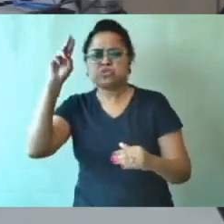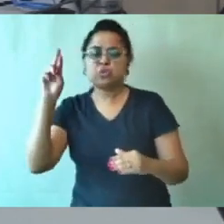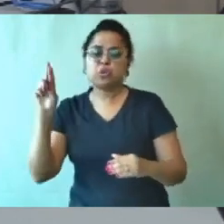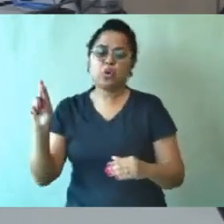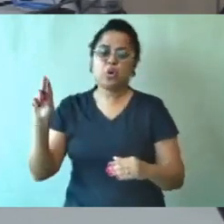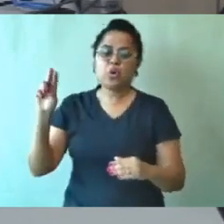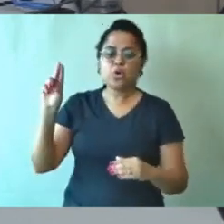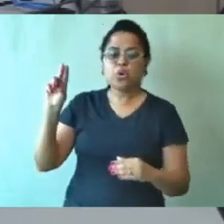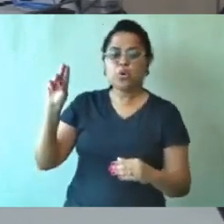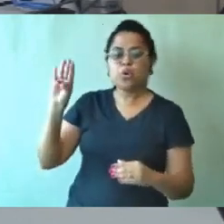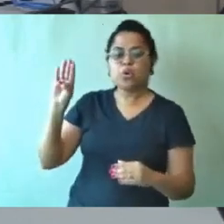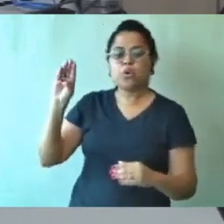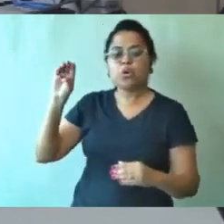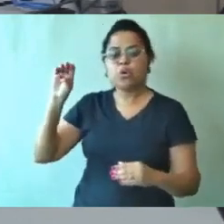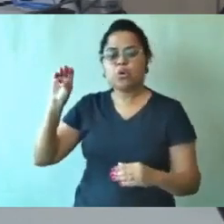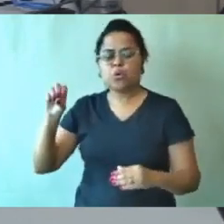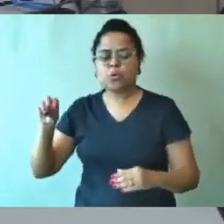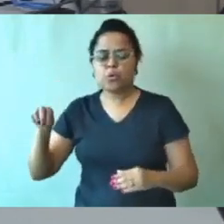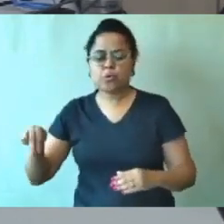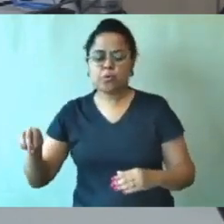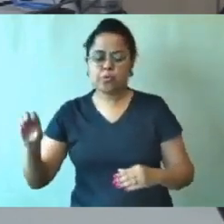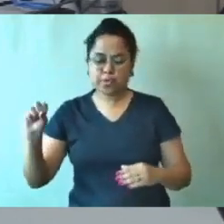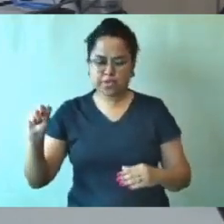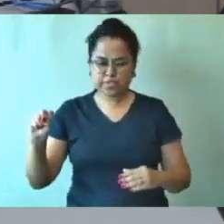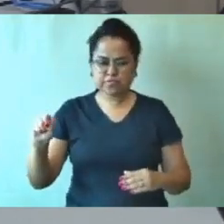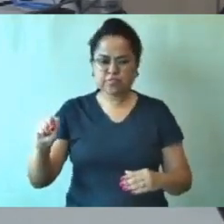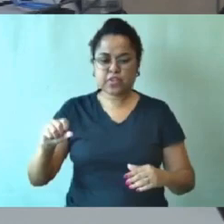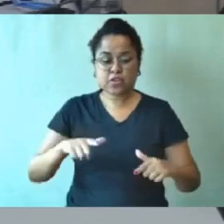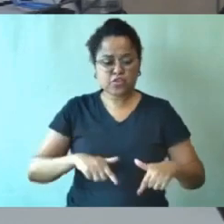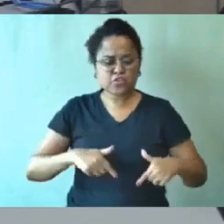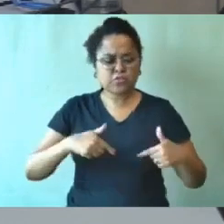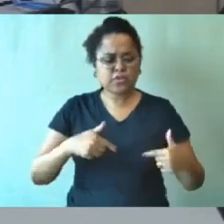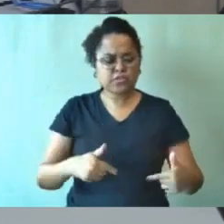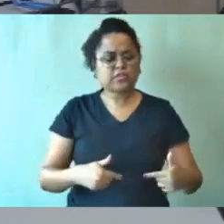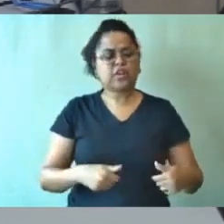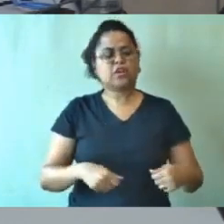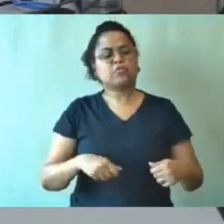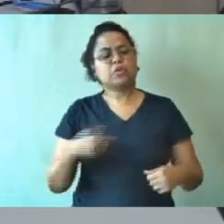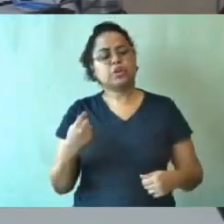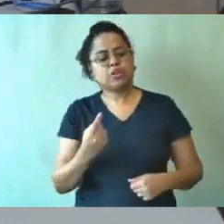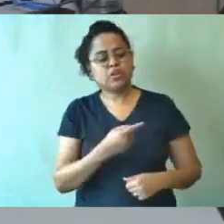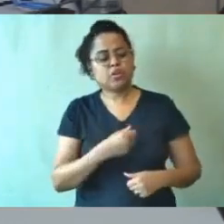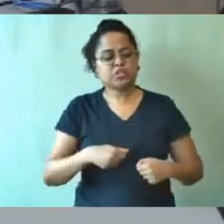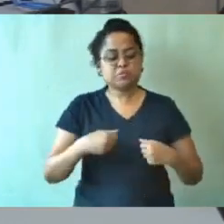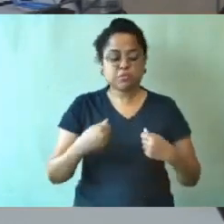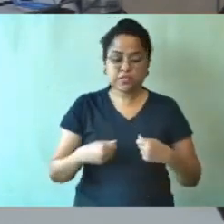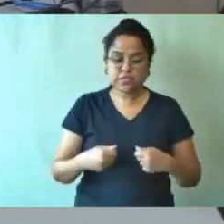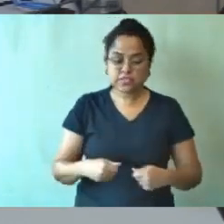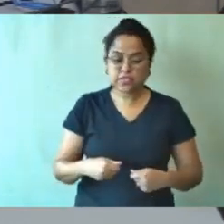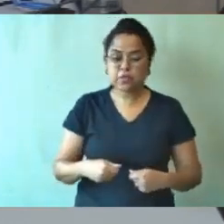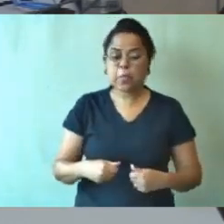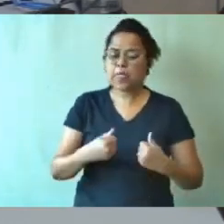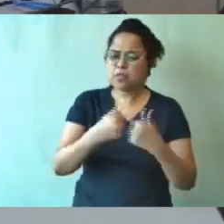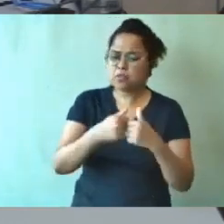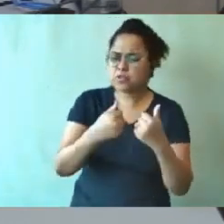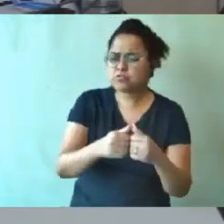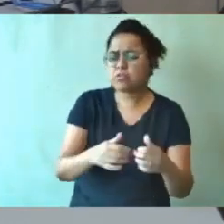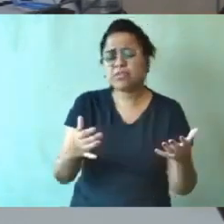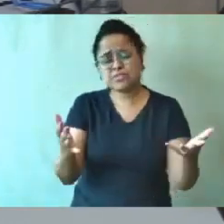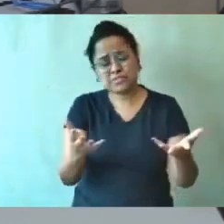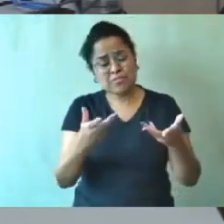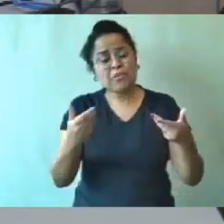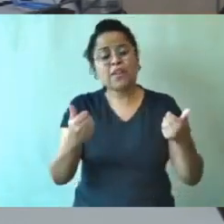está atuando. Então, a nossa atuação é porque a gente precisa de um transporte coletivo de qualidade na cidade. E